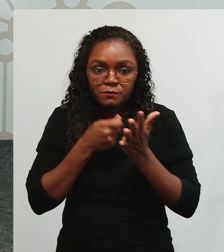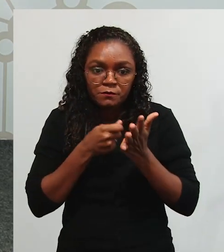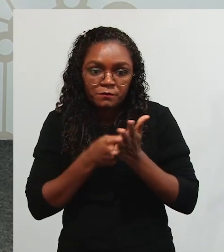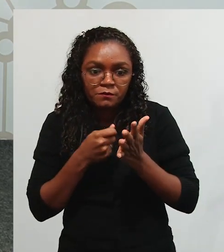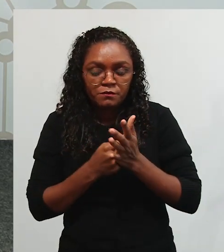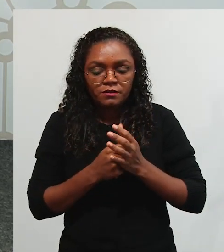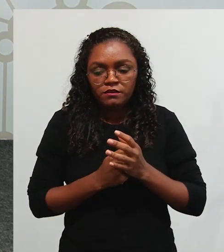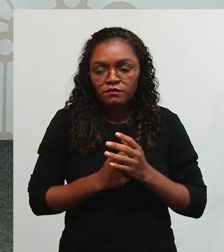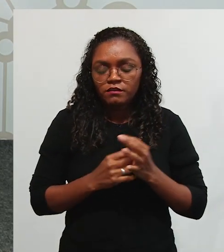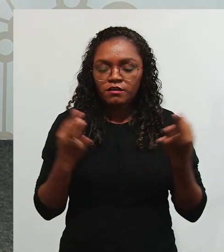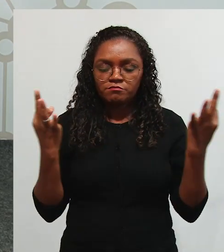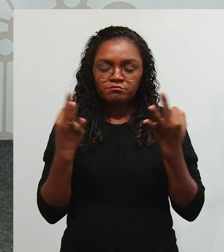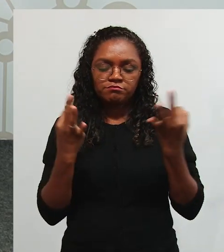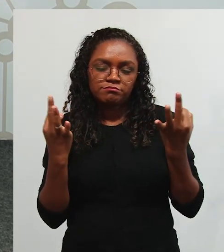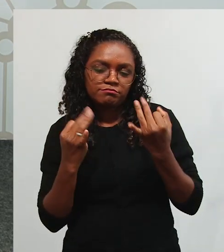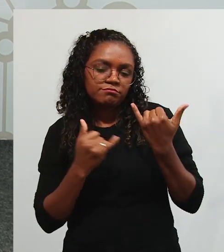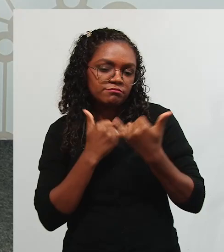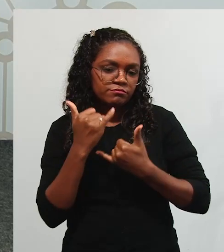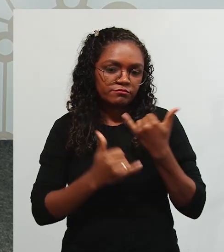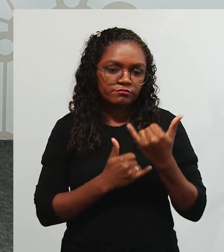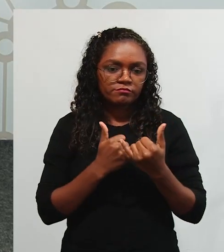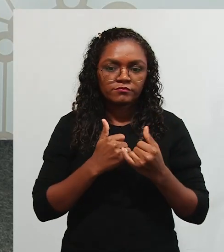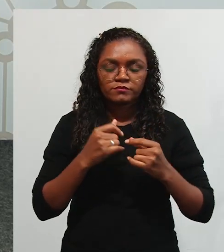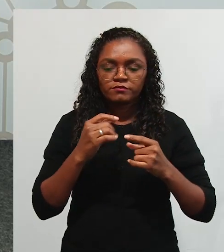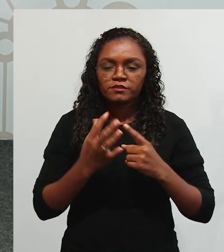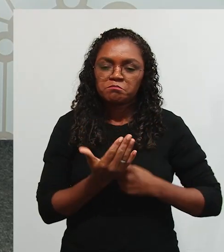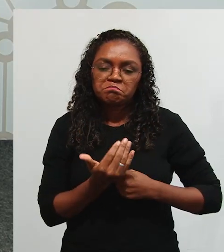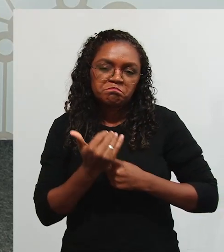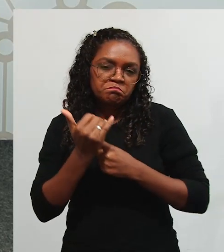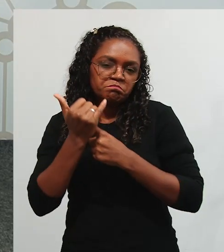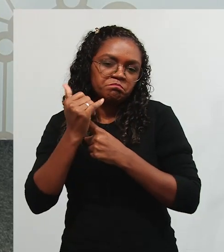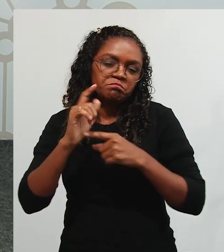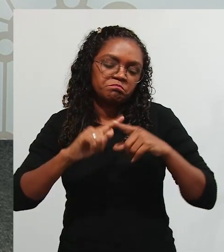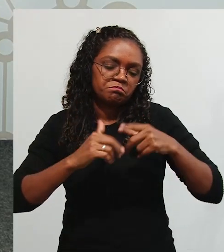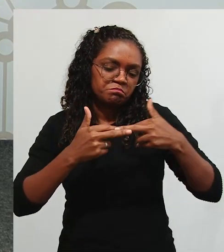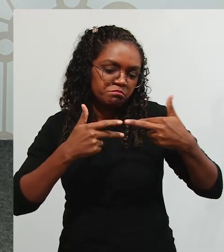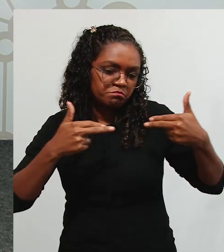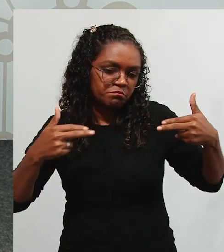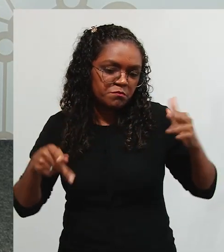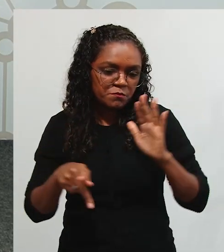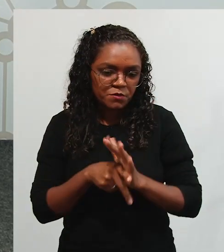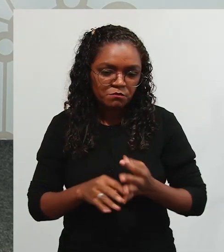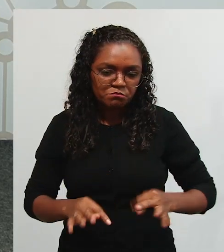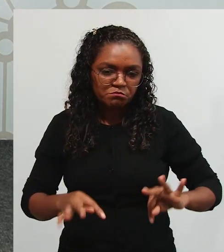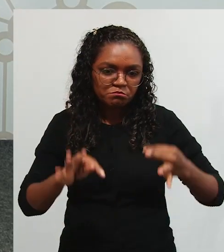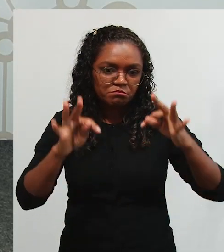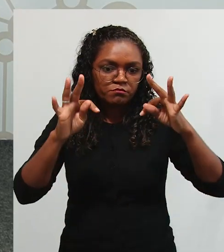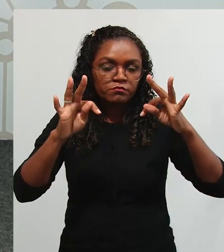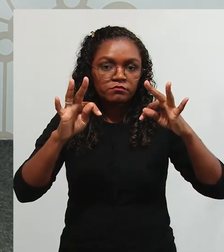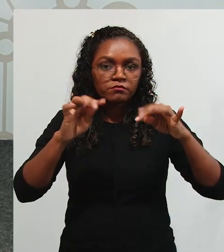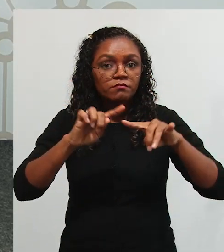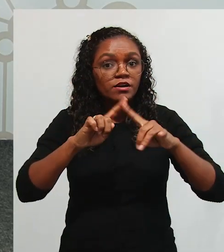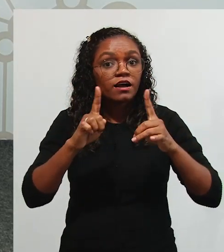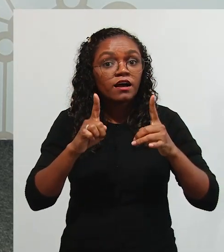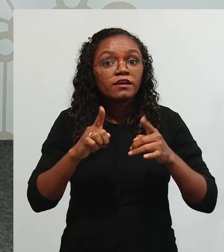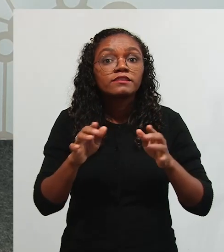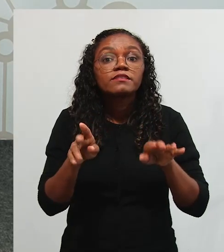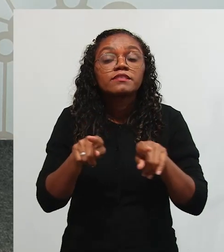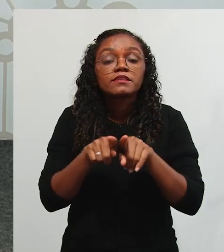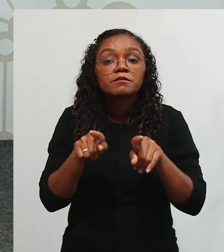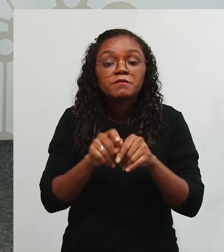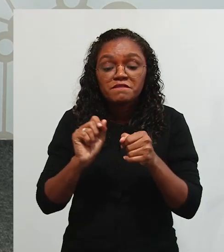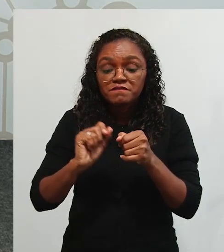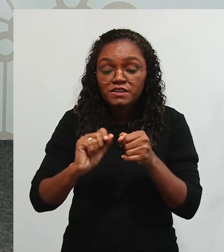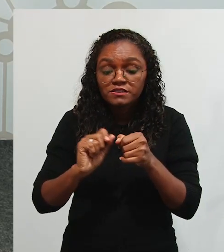muito elaborados, com recursos tecnológicos, como tu falou. E é importante também o processo de construir o brinquedo, né?